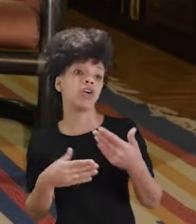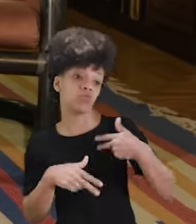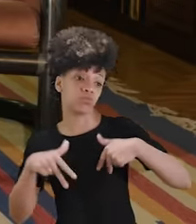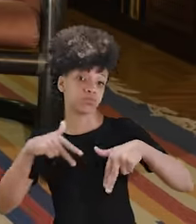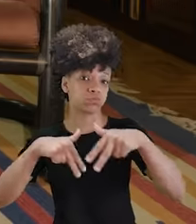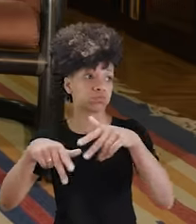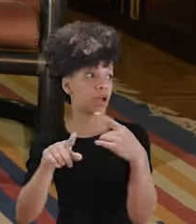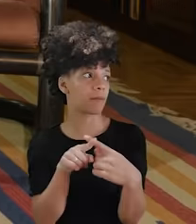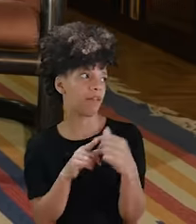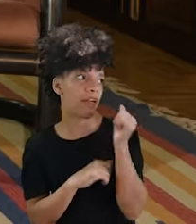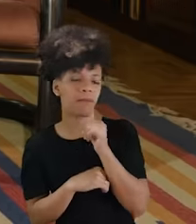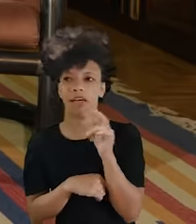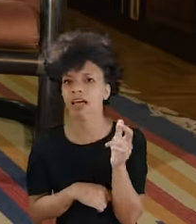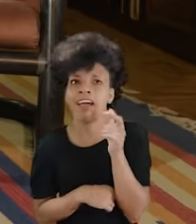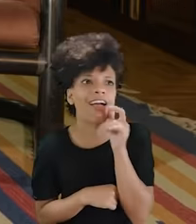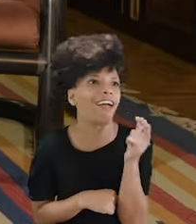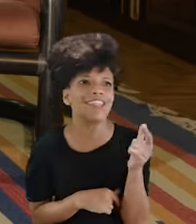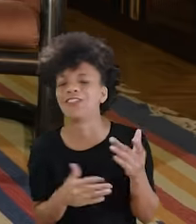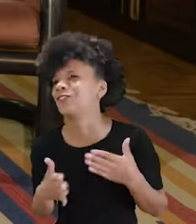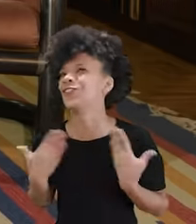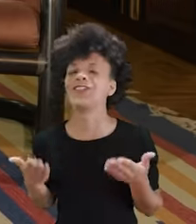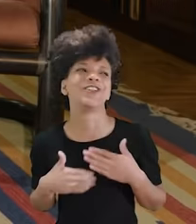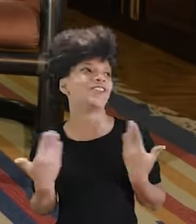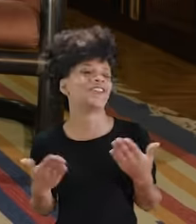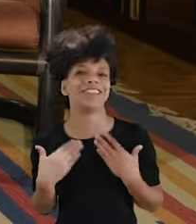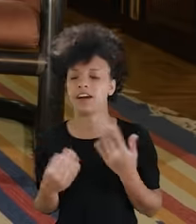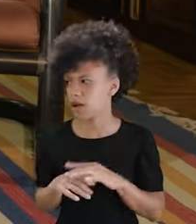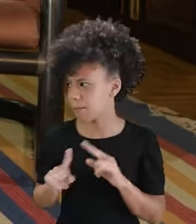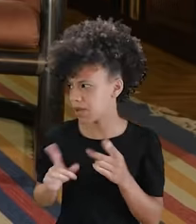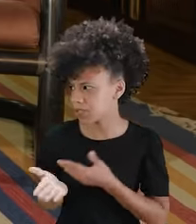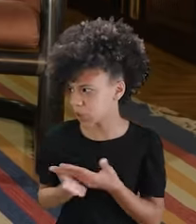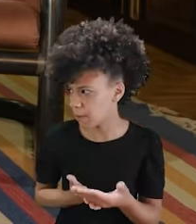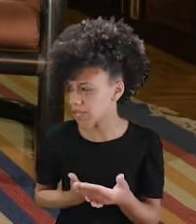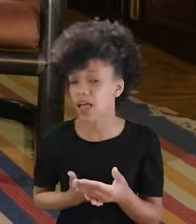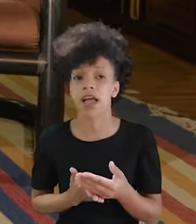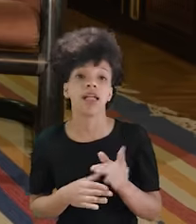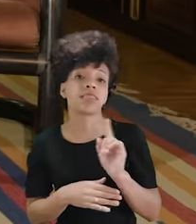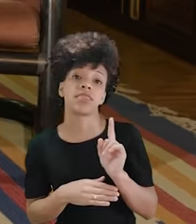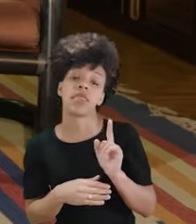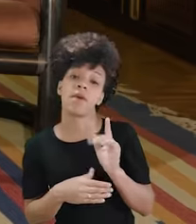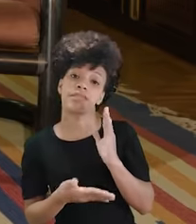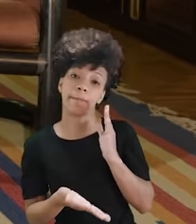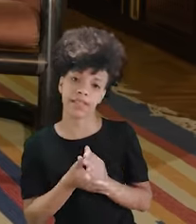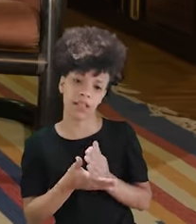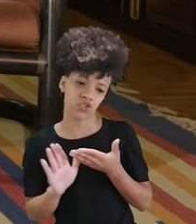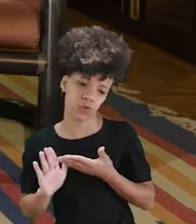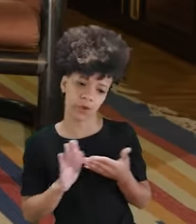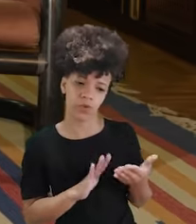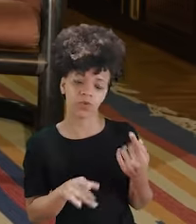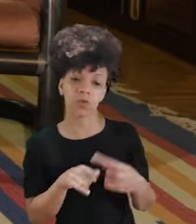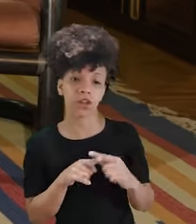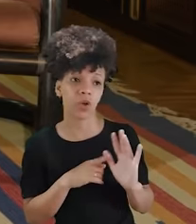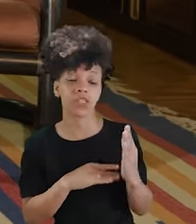mais circulando então é onde a mulherada fica feliz né não estádio do Cruzeiro